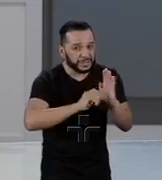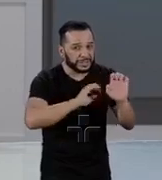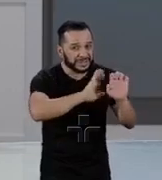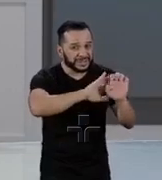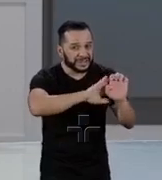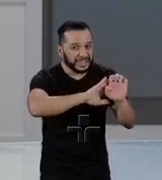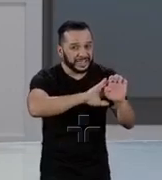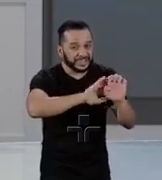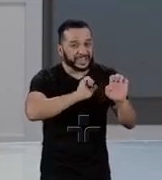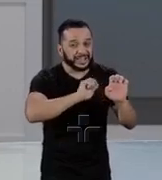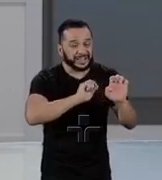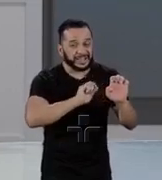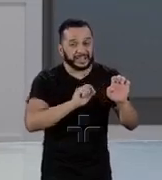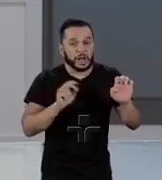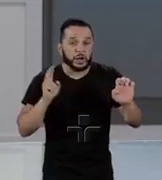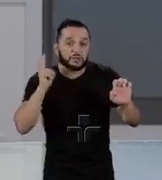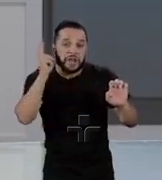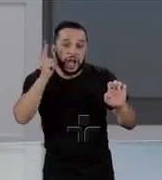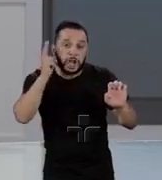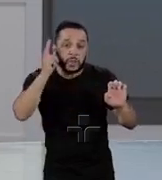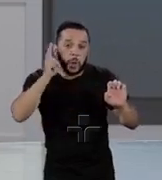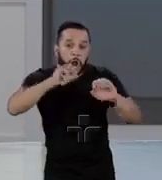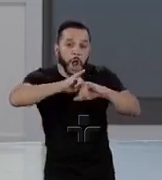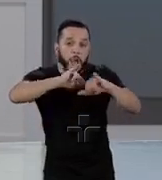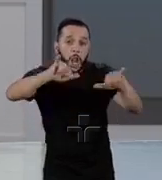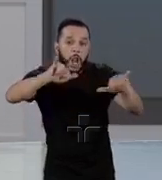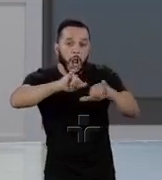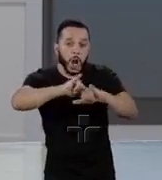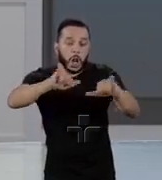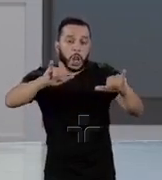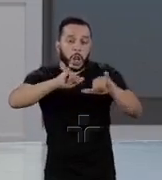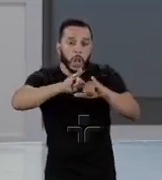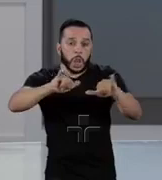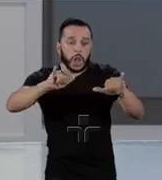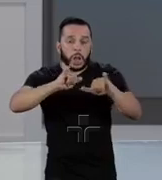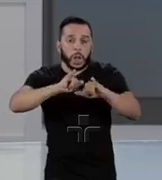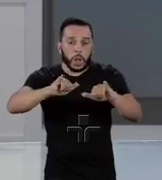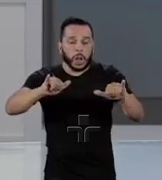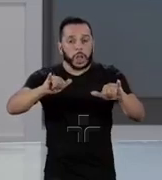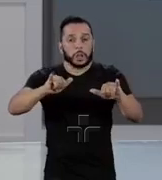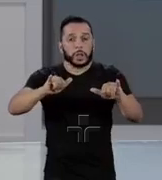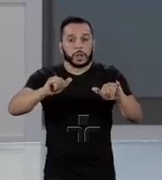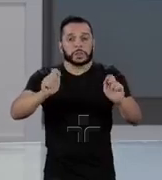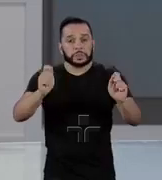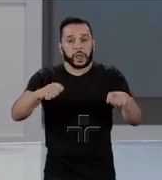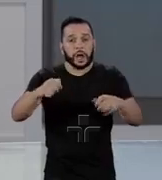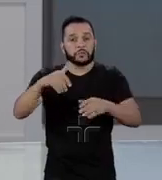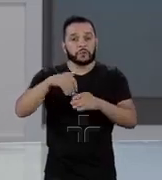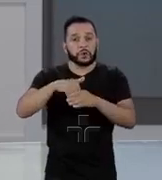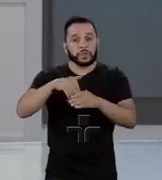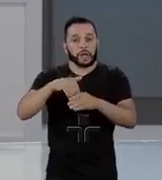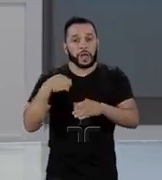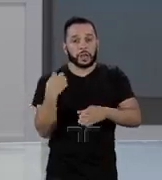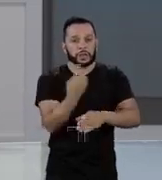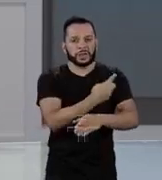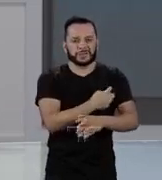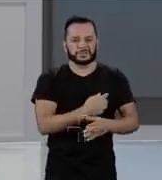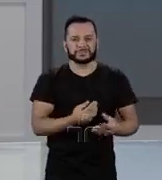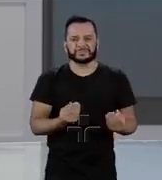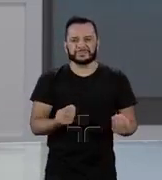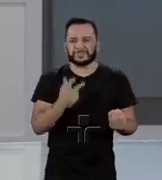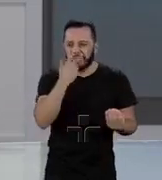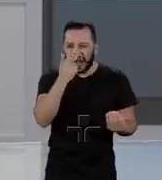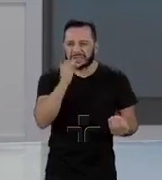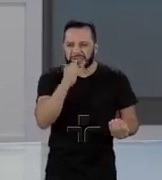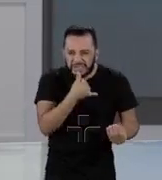marketing político, de propaganda política, isso não vai ser só uma tristeza para a própria tragédia e as pessoas